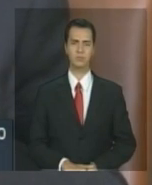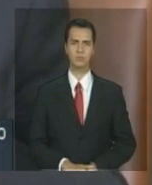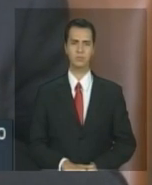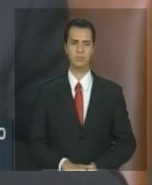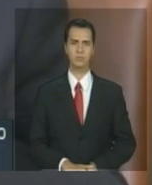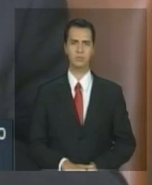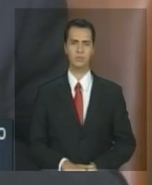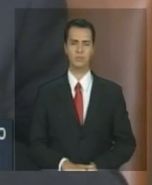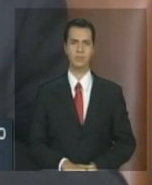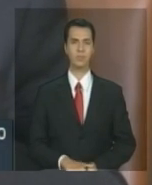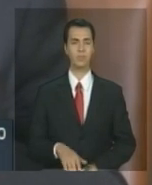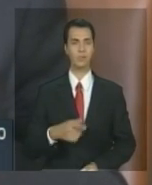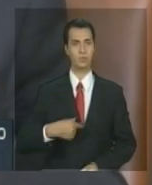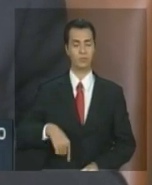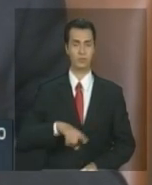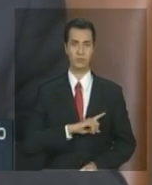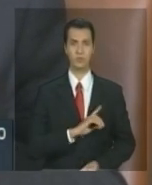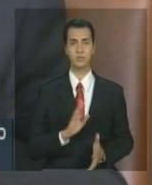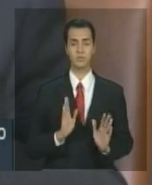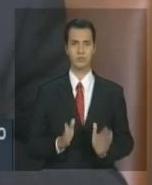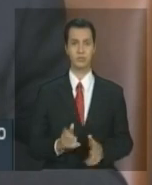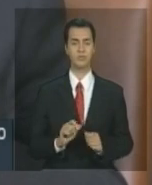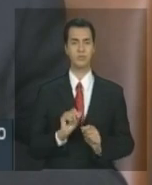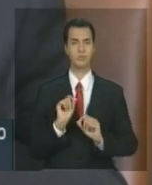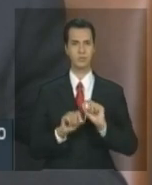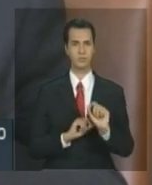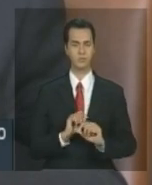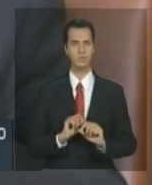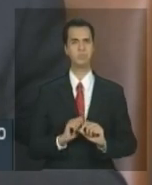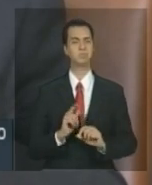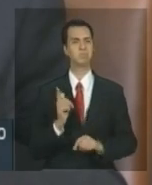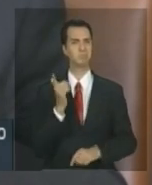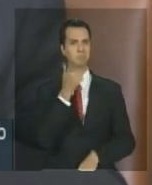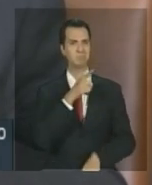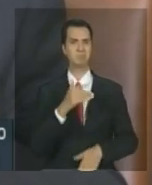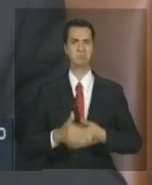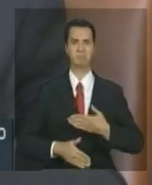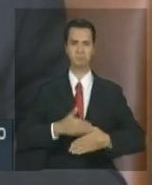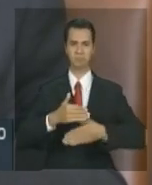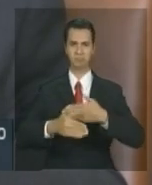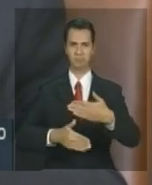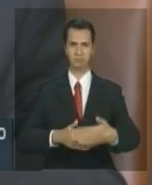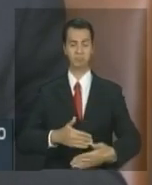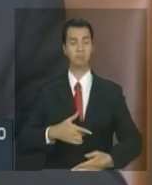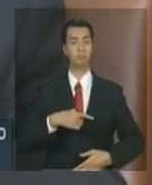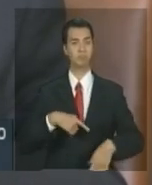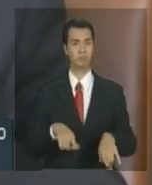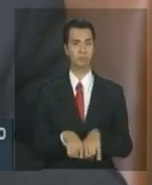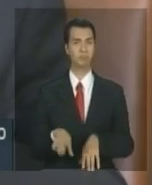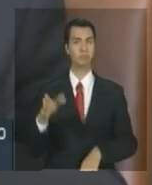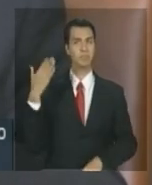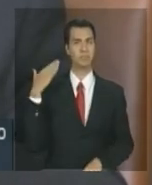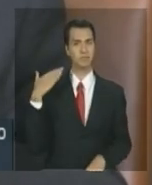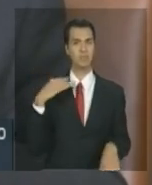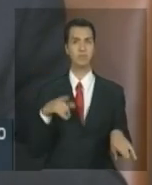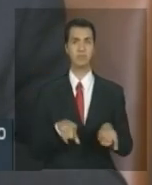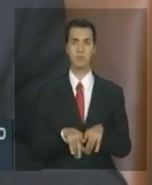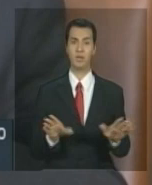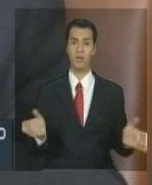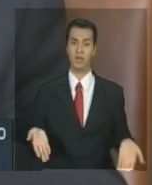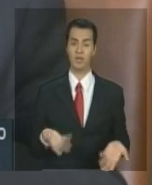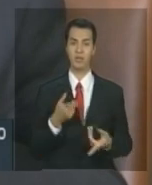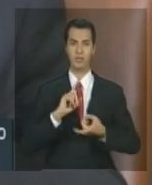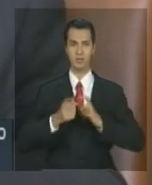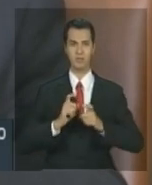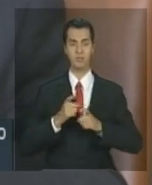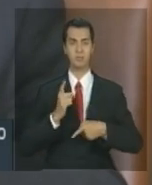Nós fizemos enorme progresso até agora e no passado e nesta reunião. Desde a última vez